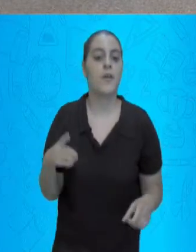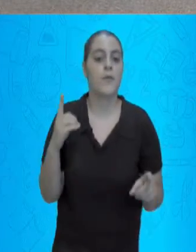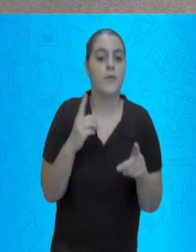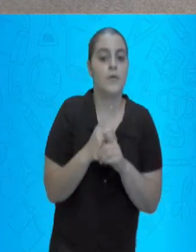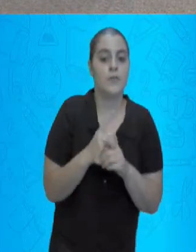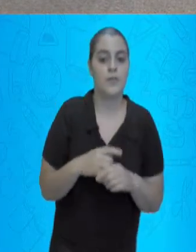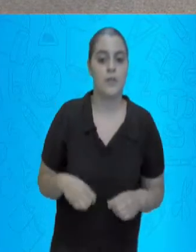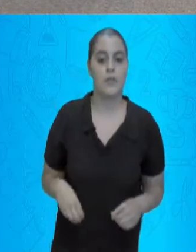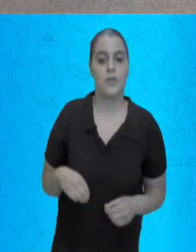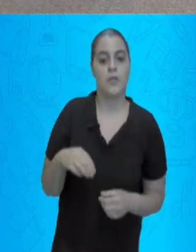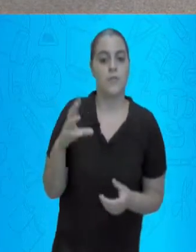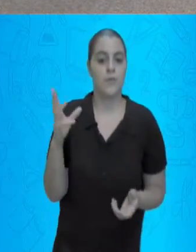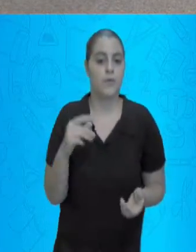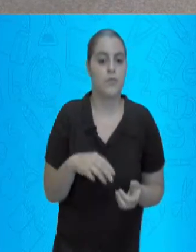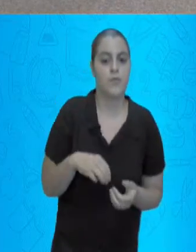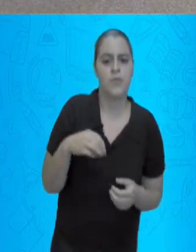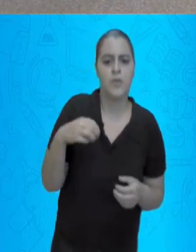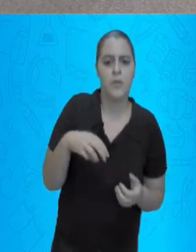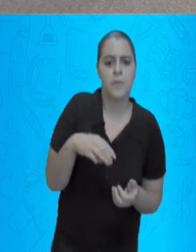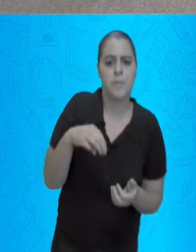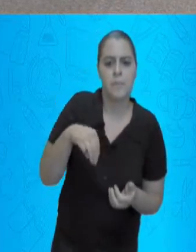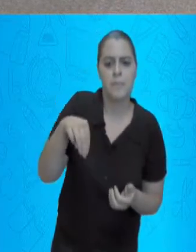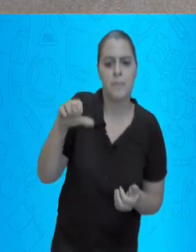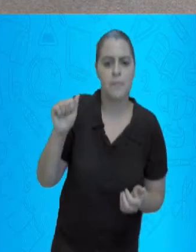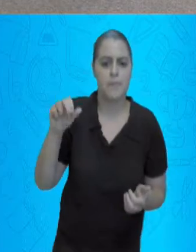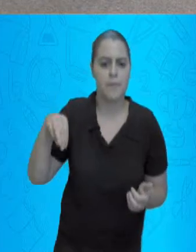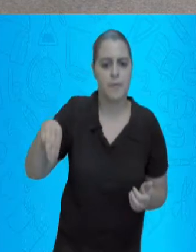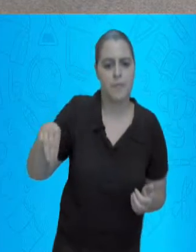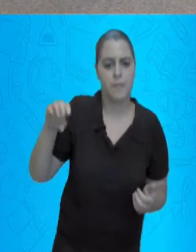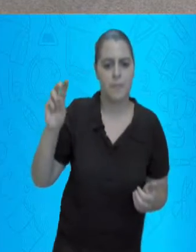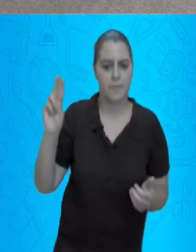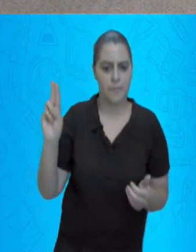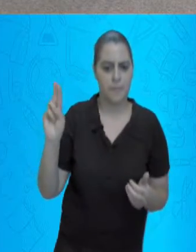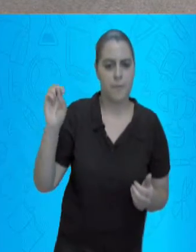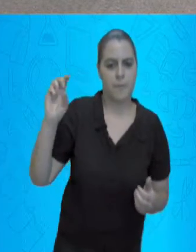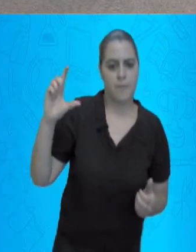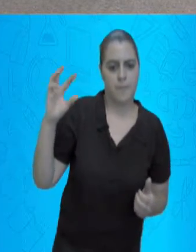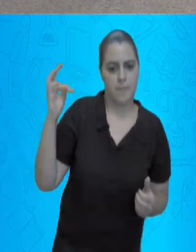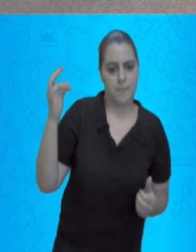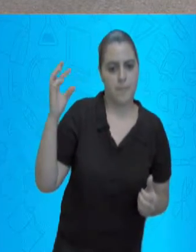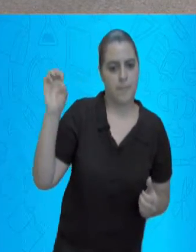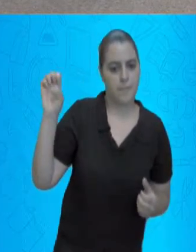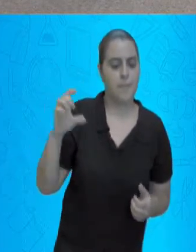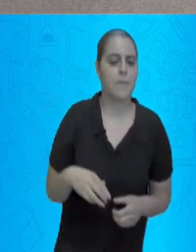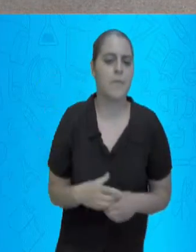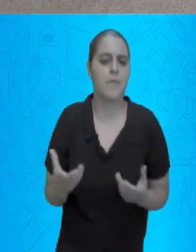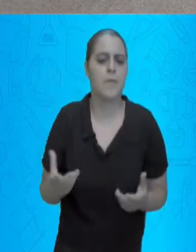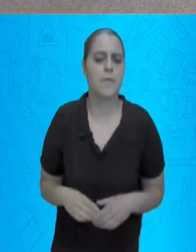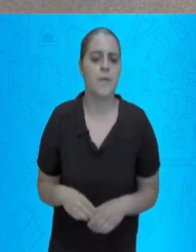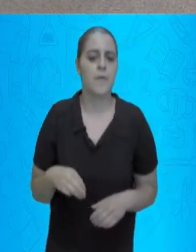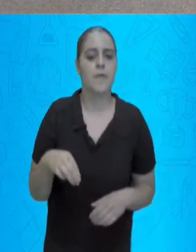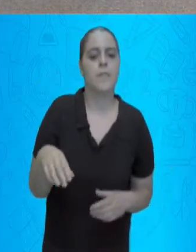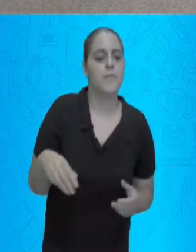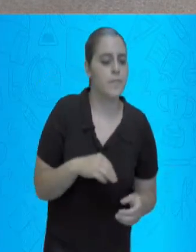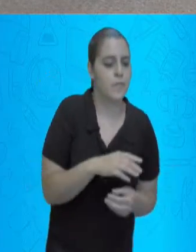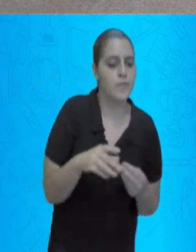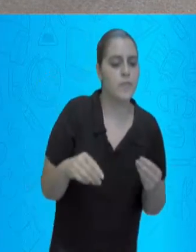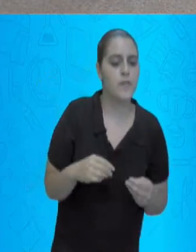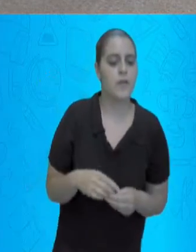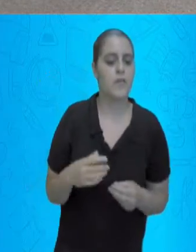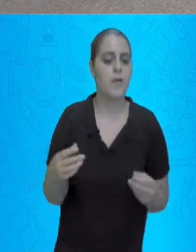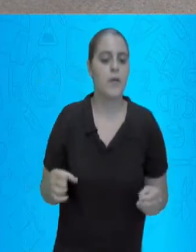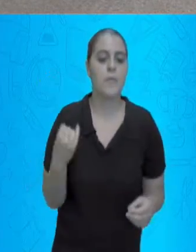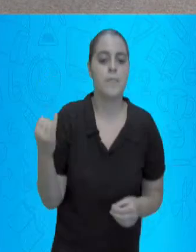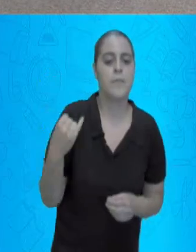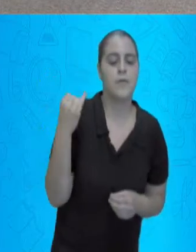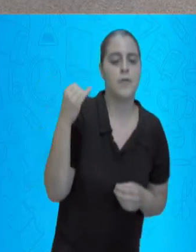de mamute congelado. Então, neste caso, tanto a parte mineral quanto a